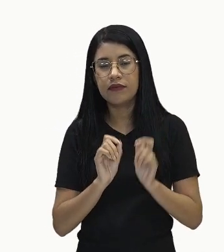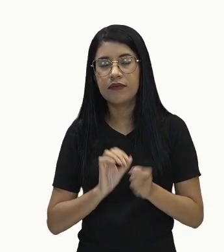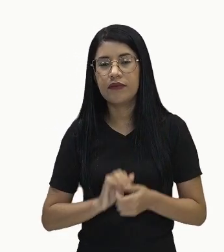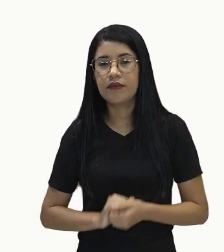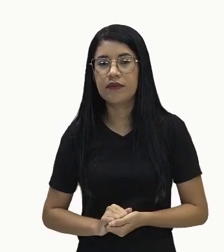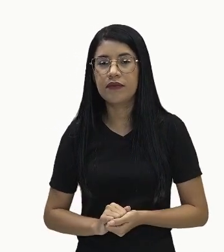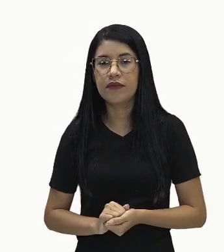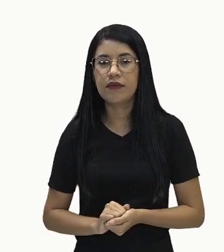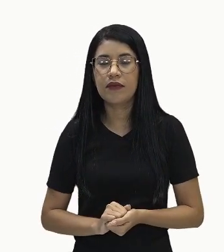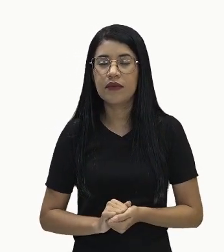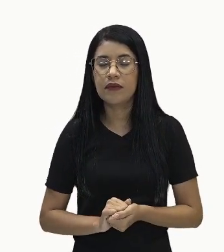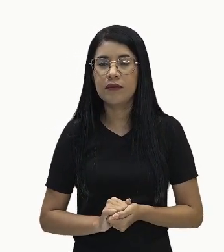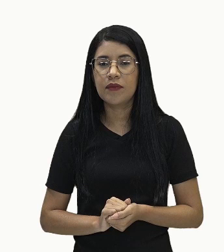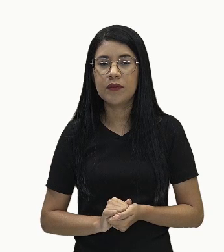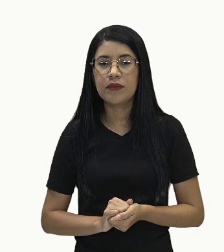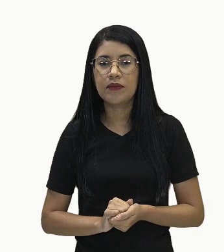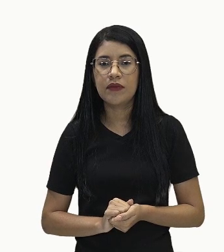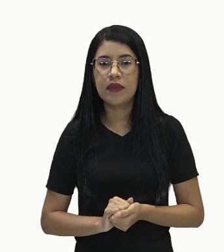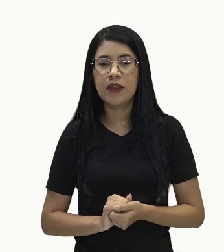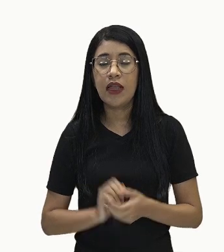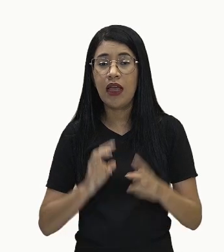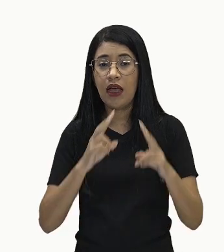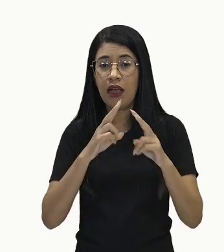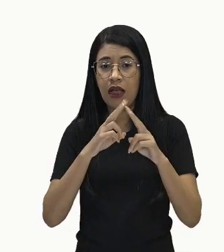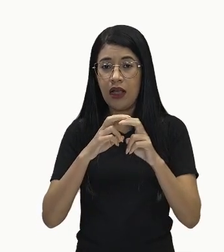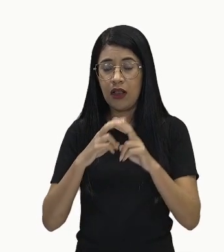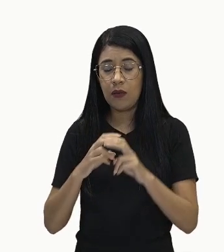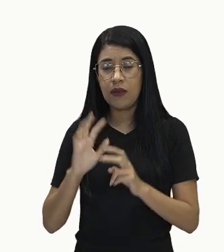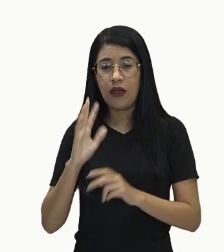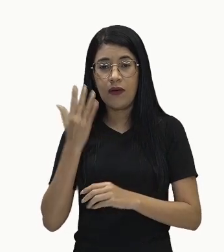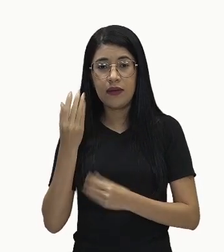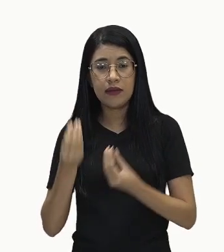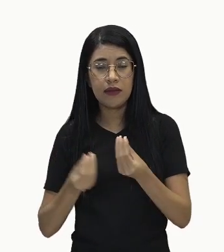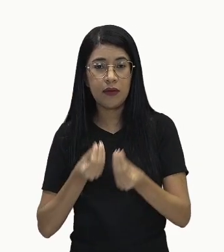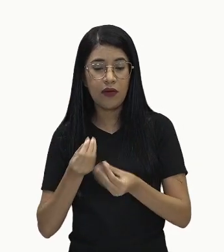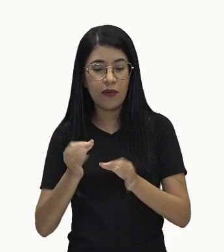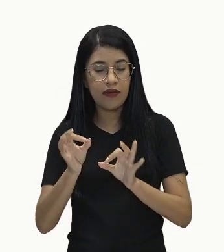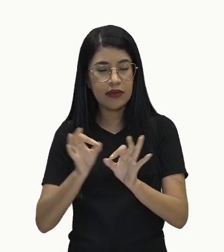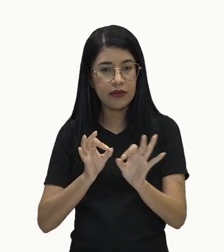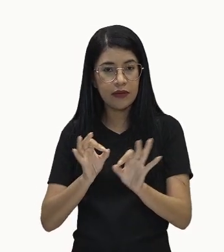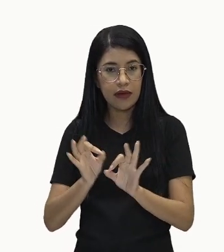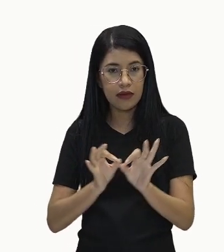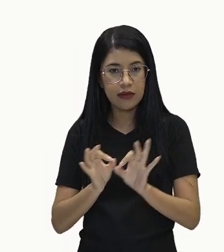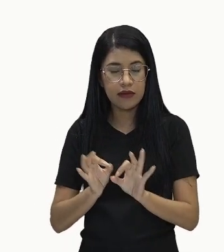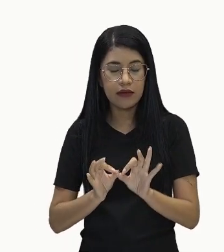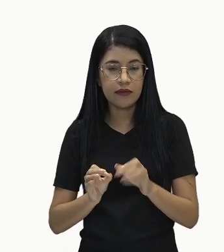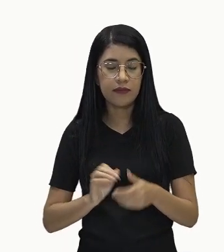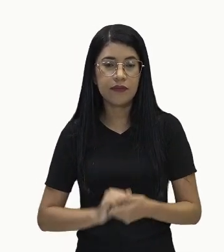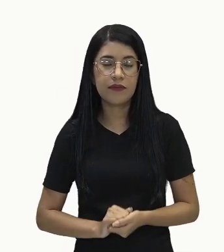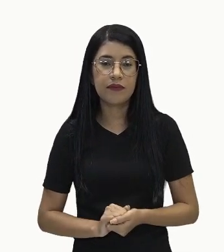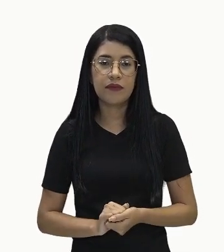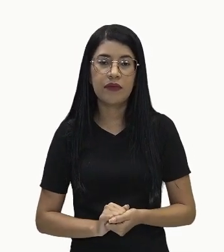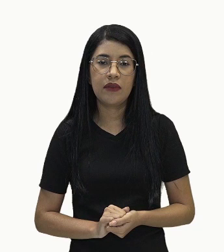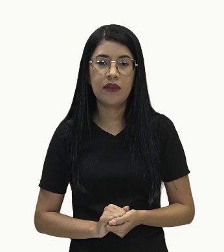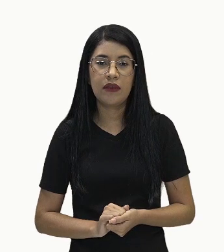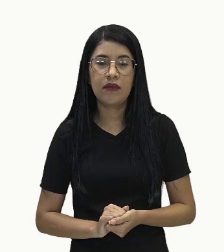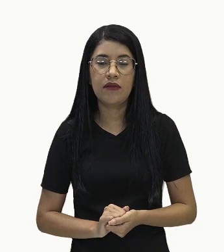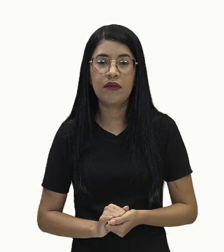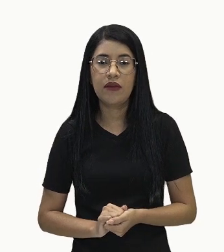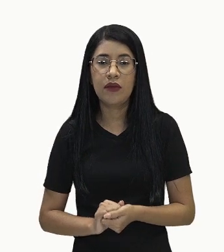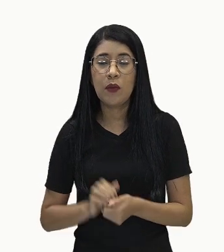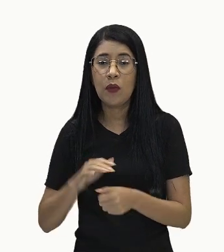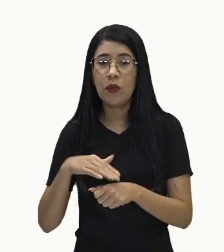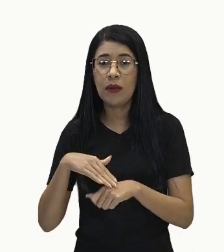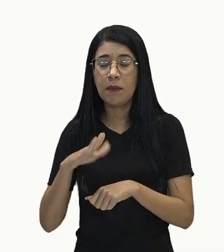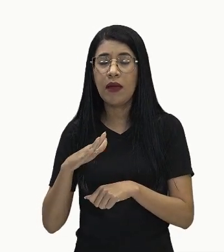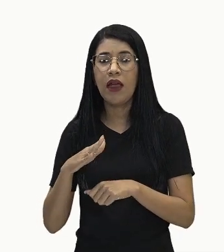para o regulamento. O que diz o regulamento aqui? As lutas, né, vão ocorrer